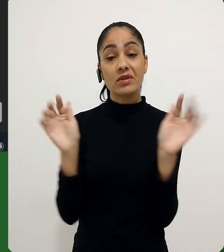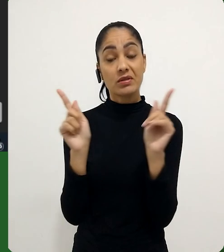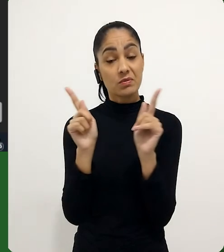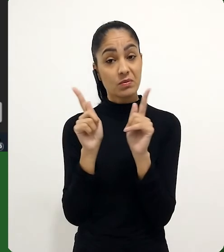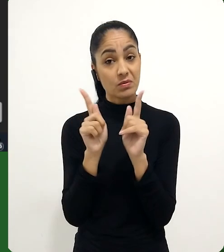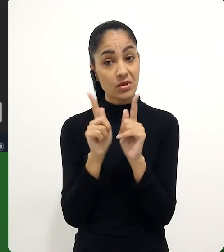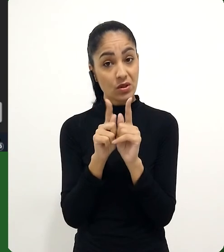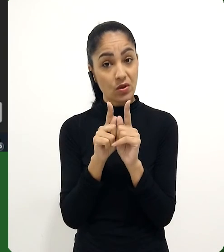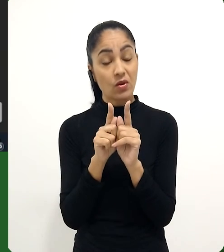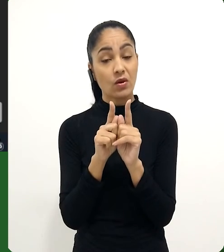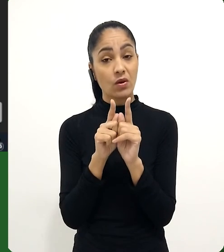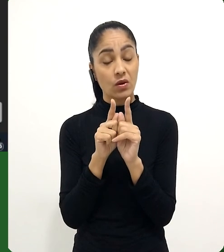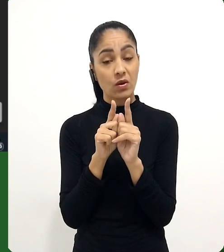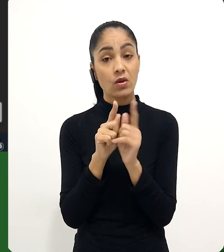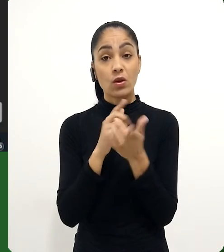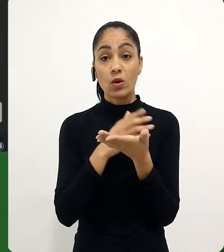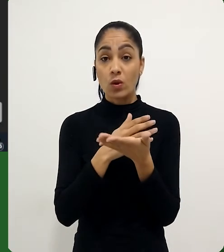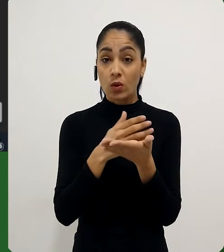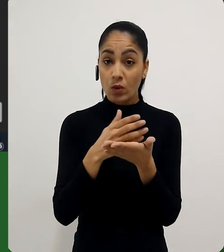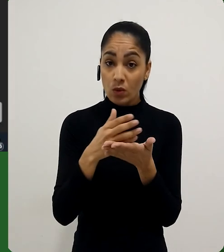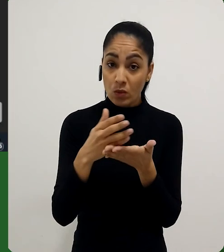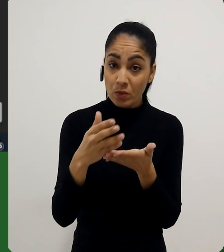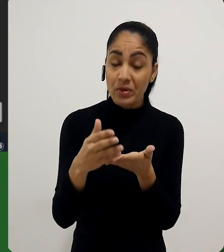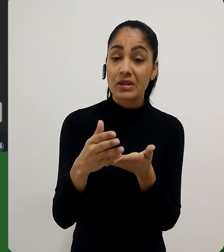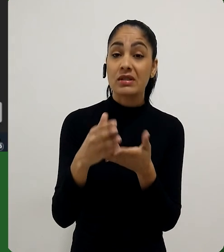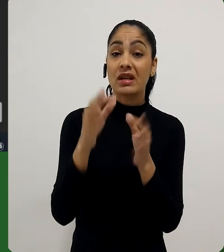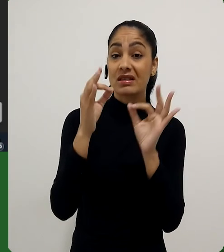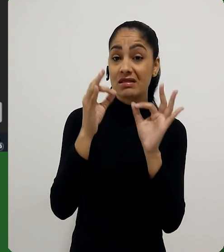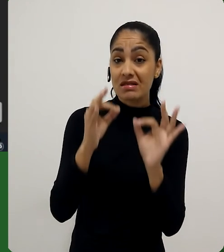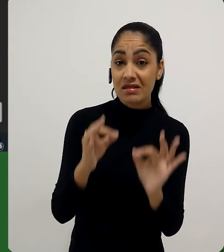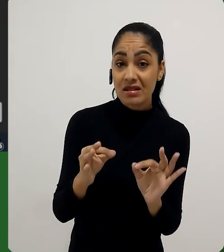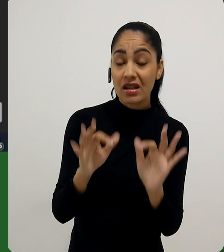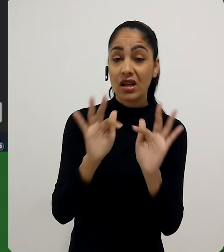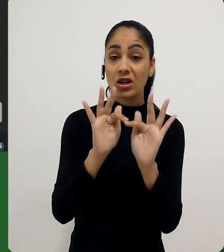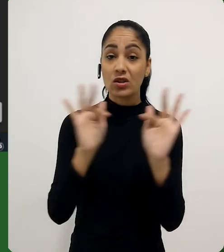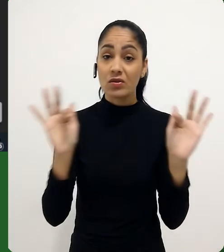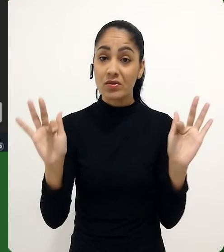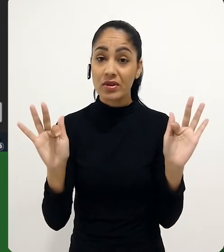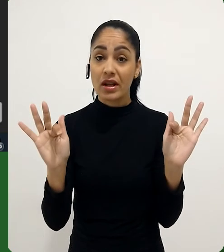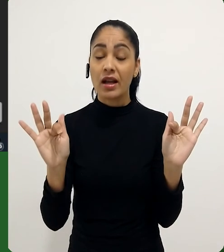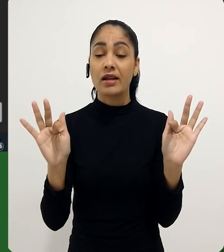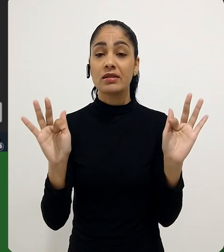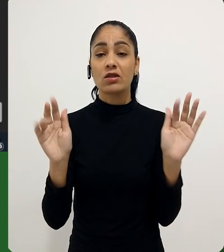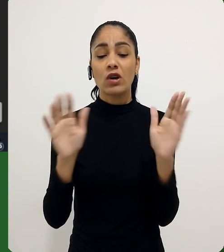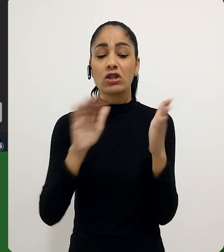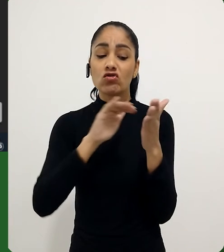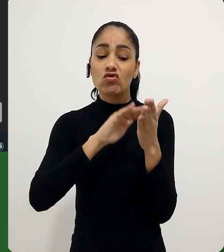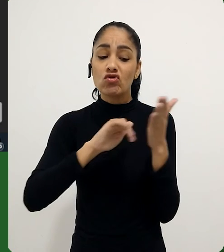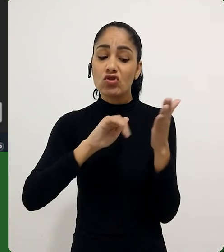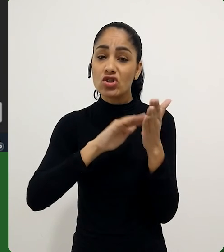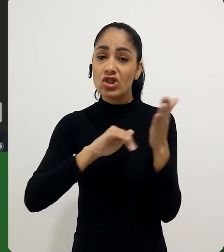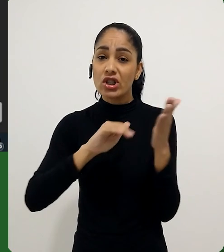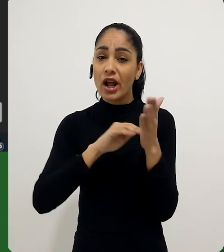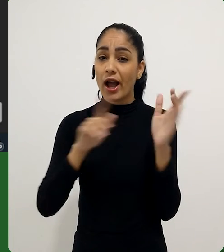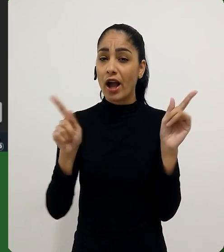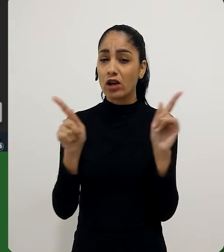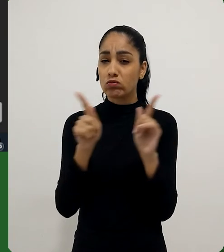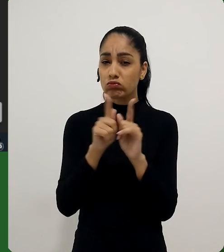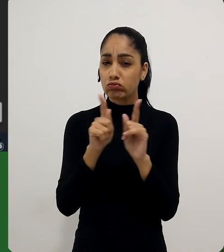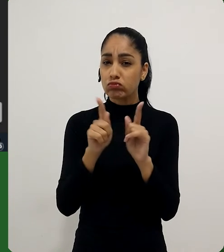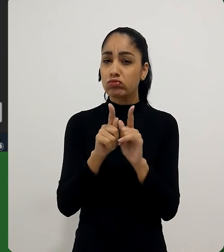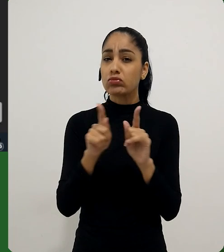Deve-se fazer frases menores e reiniciar com o sujeito novamente da frase, né? Então aqui vocês têm